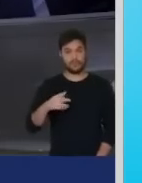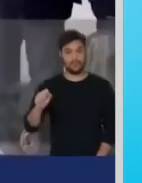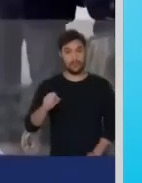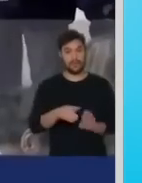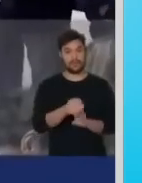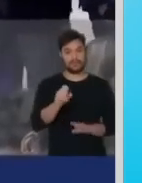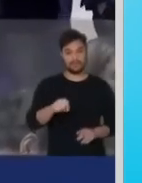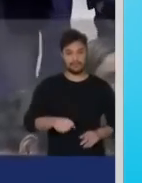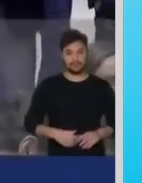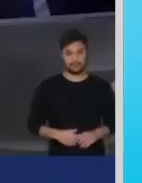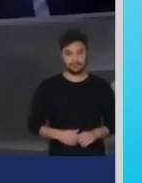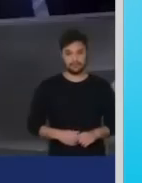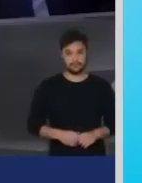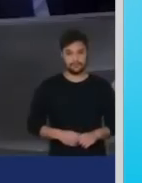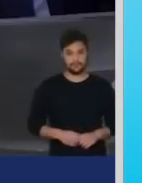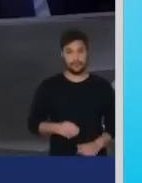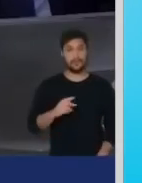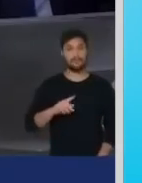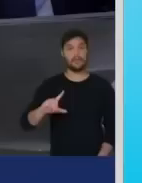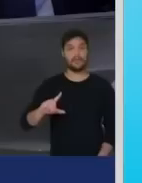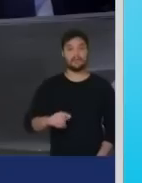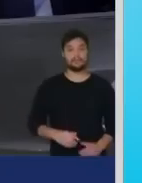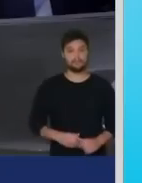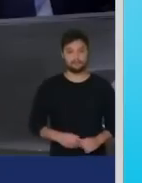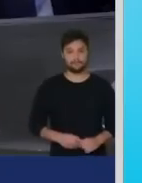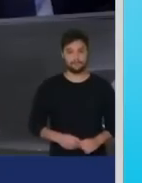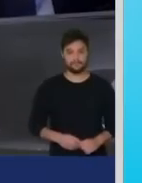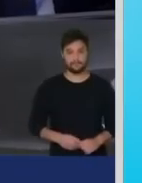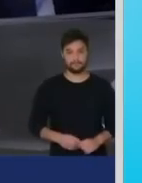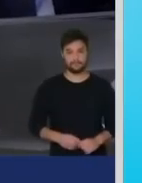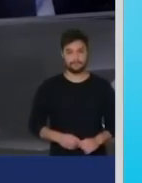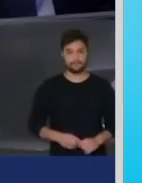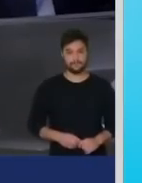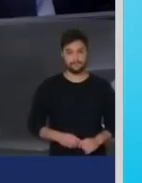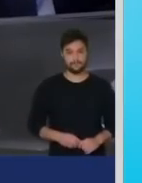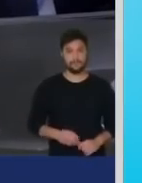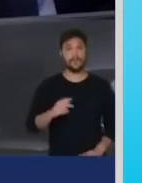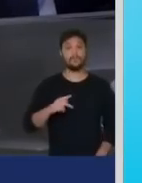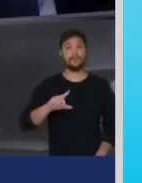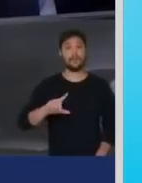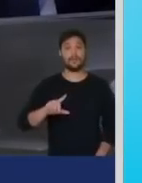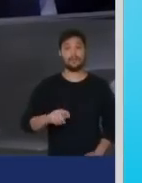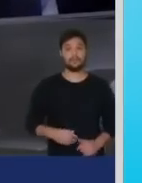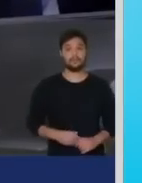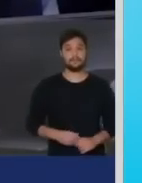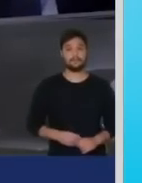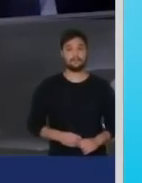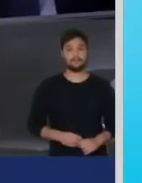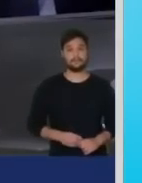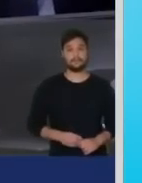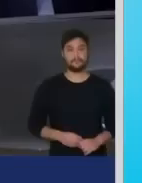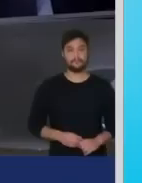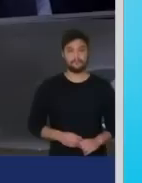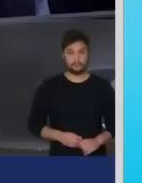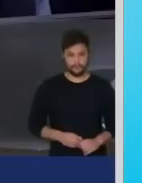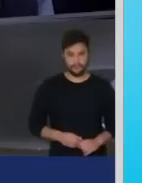parlamentares Lembrando que esse é o dinheiro que o parlamentar manda para prefeitura da irmã que usa para